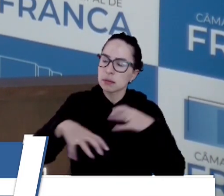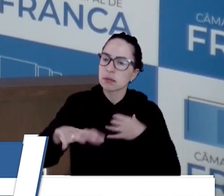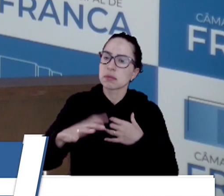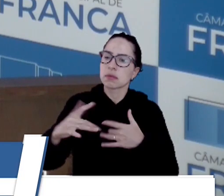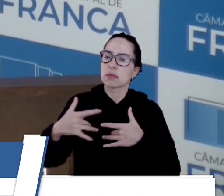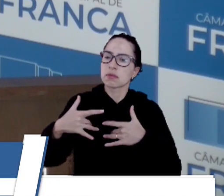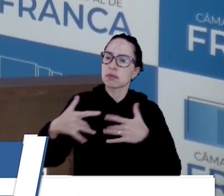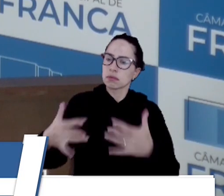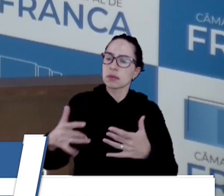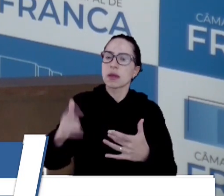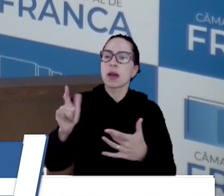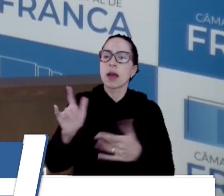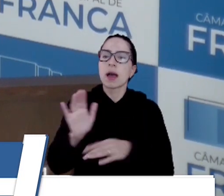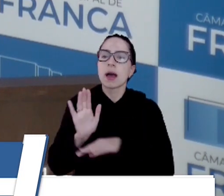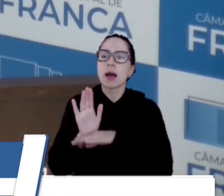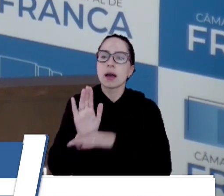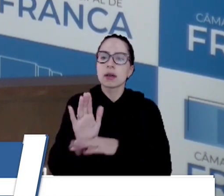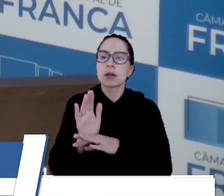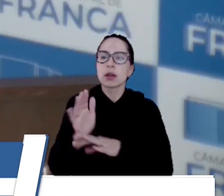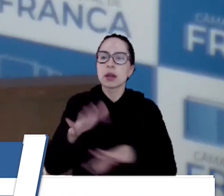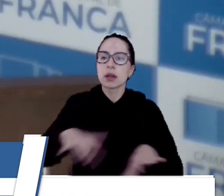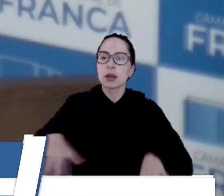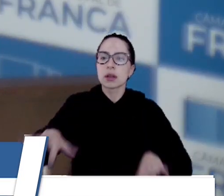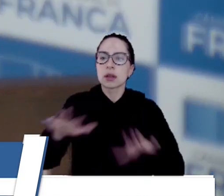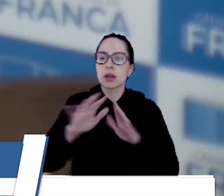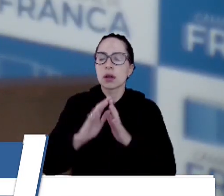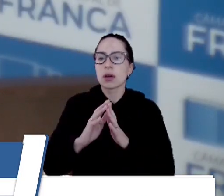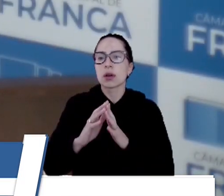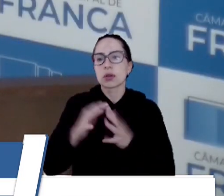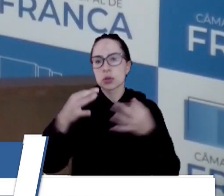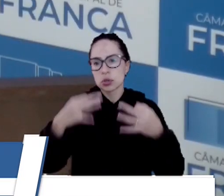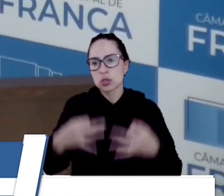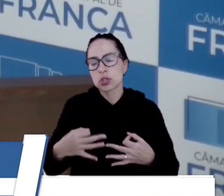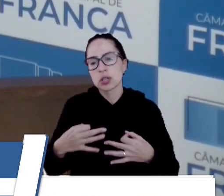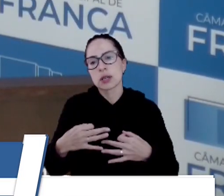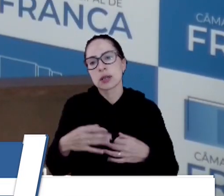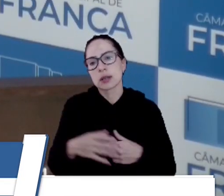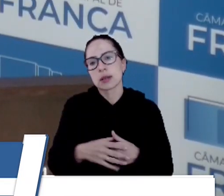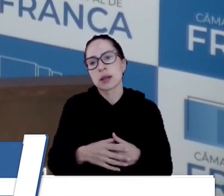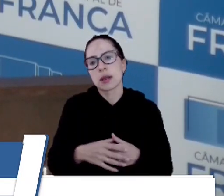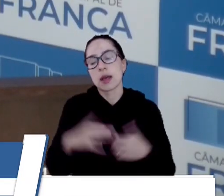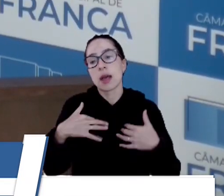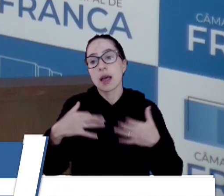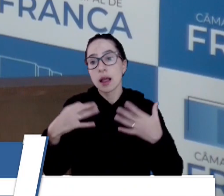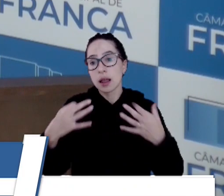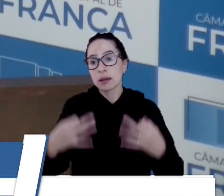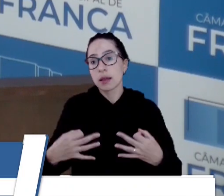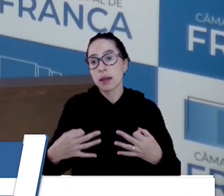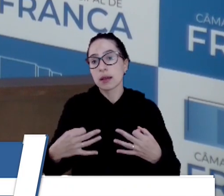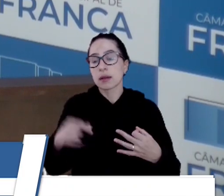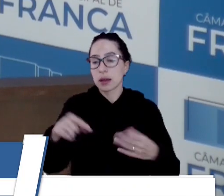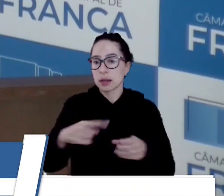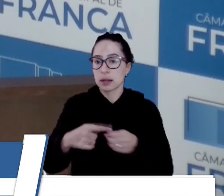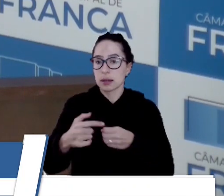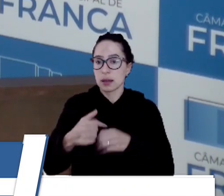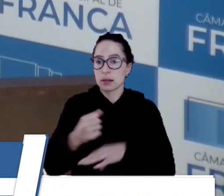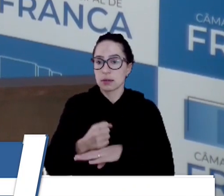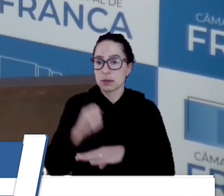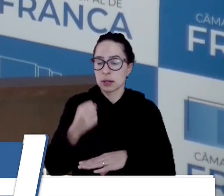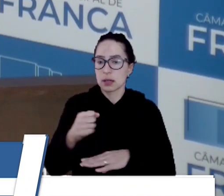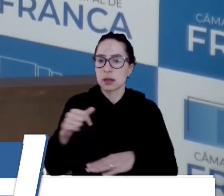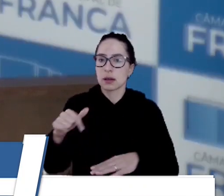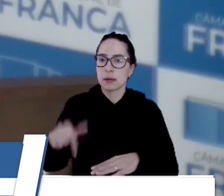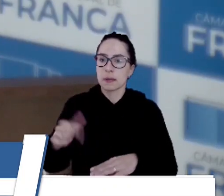ser praticada pelo sentimento de justiça em sua mais pura acepção. A cidade de Franca está em